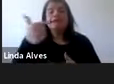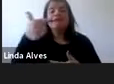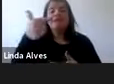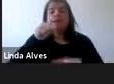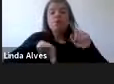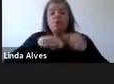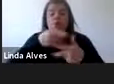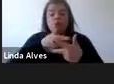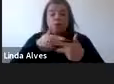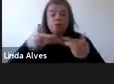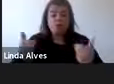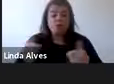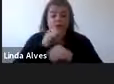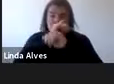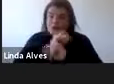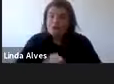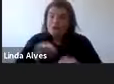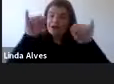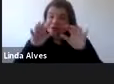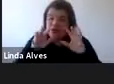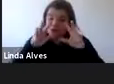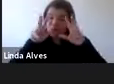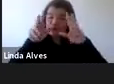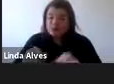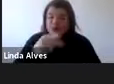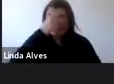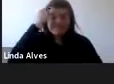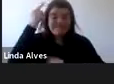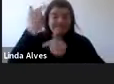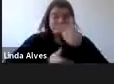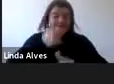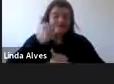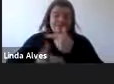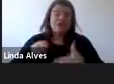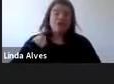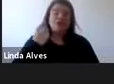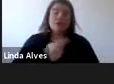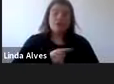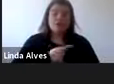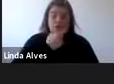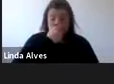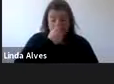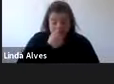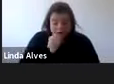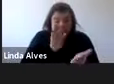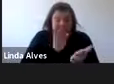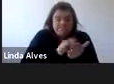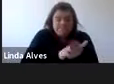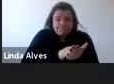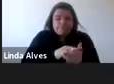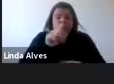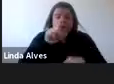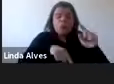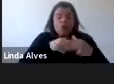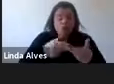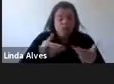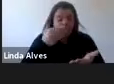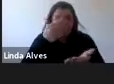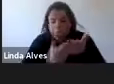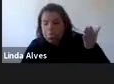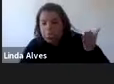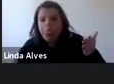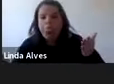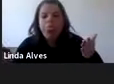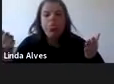você e para todos os companheiros, esse produto praticamente estava na nossa mão. É como você ter um produto na tua mão e deixou cair. Por que a gente diz